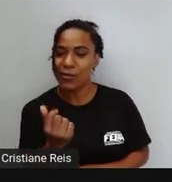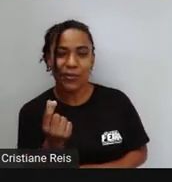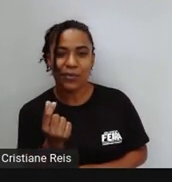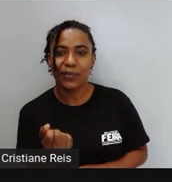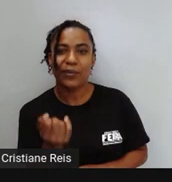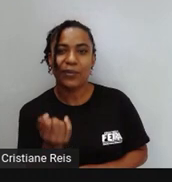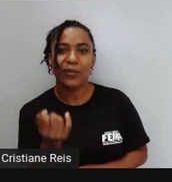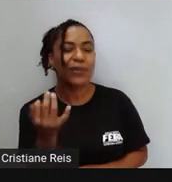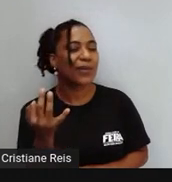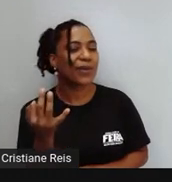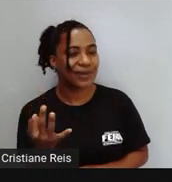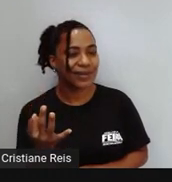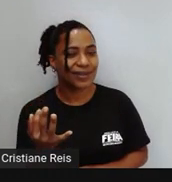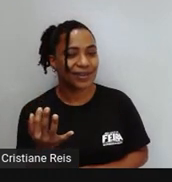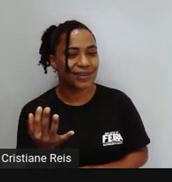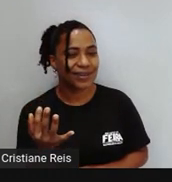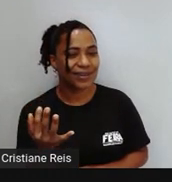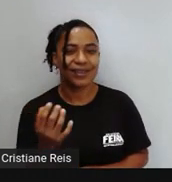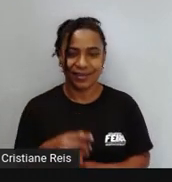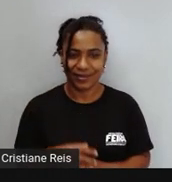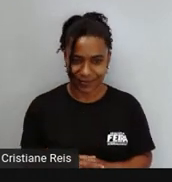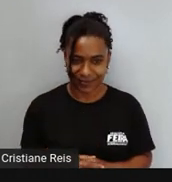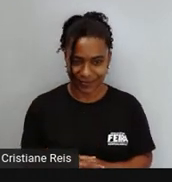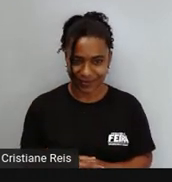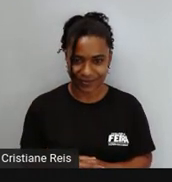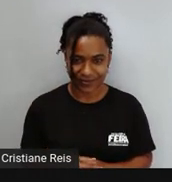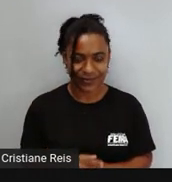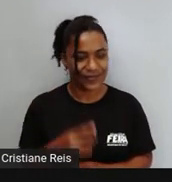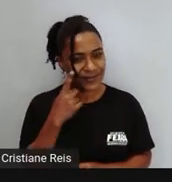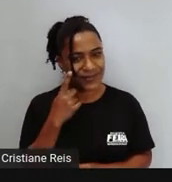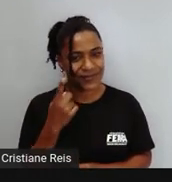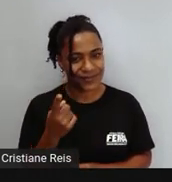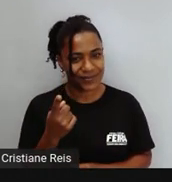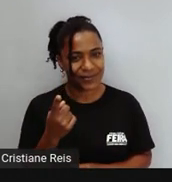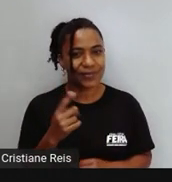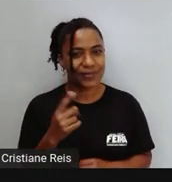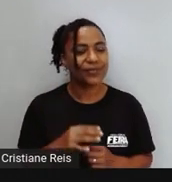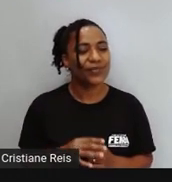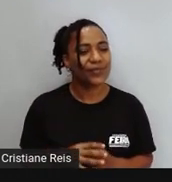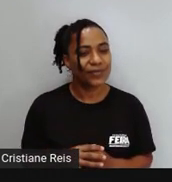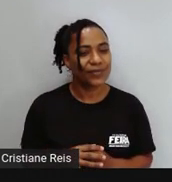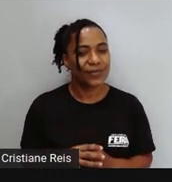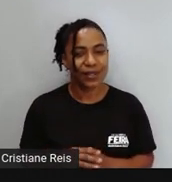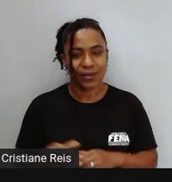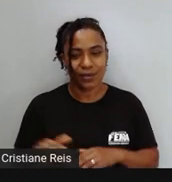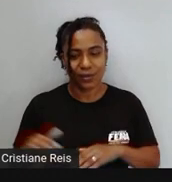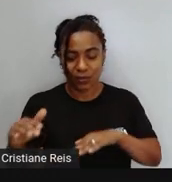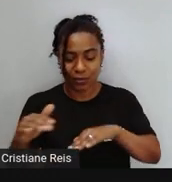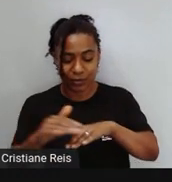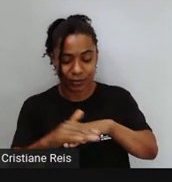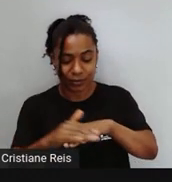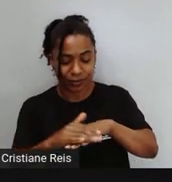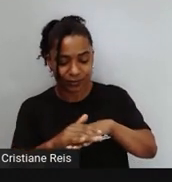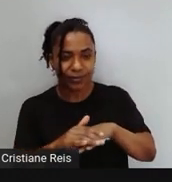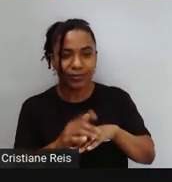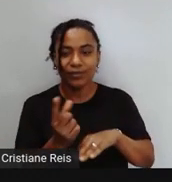$50.15. How much are the shoes? Quanto custam esses sapatos?